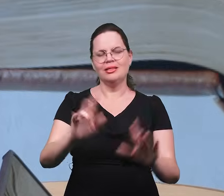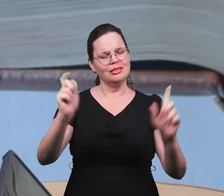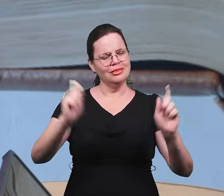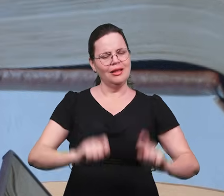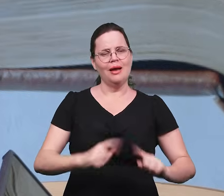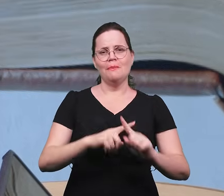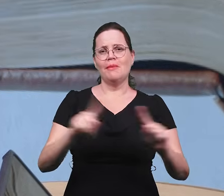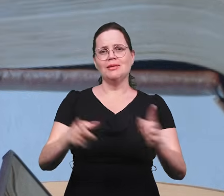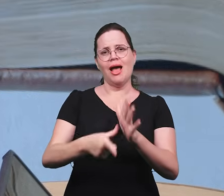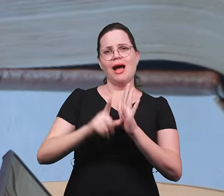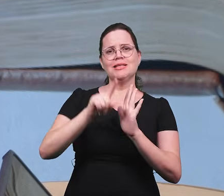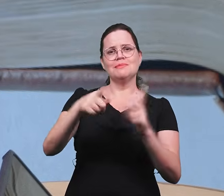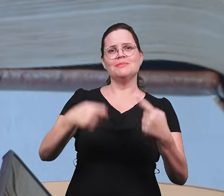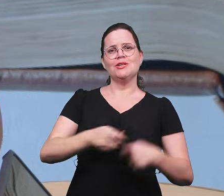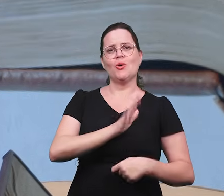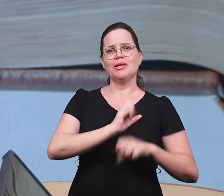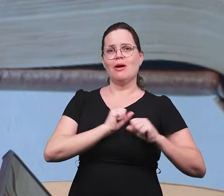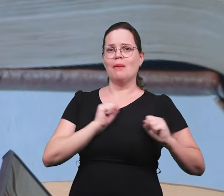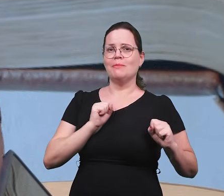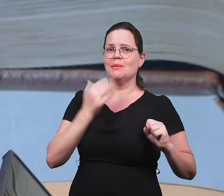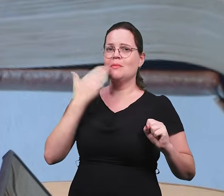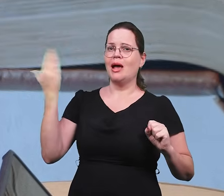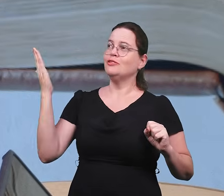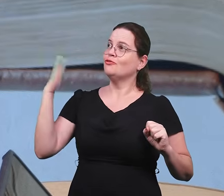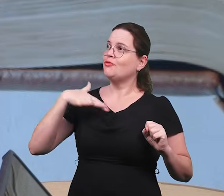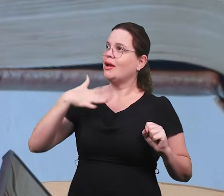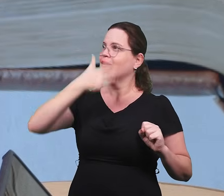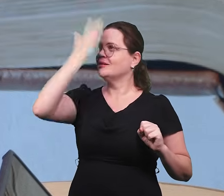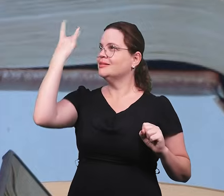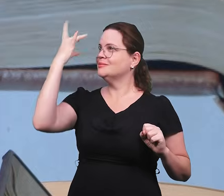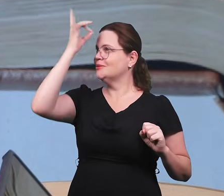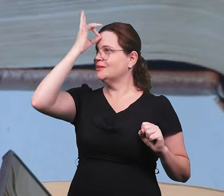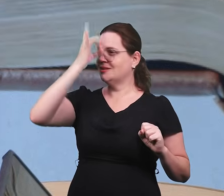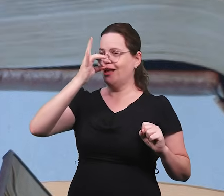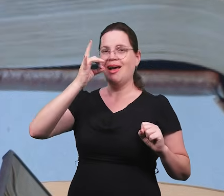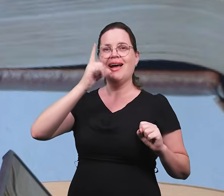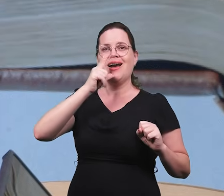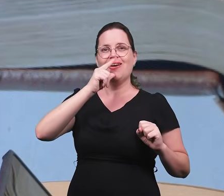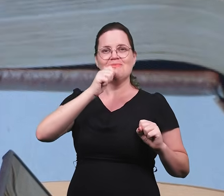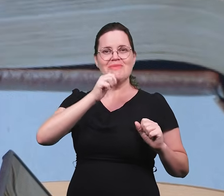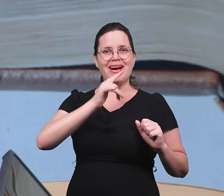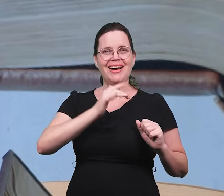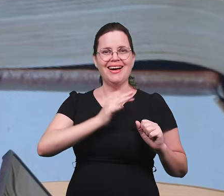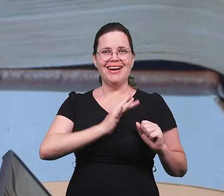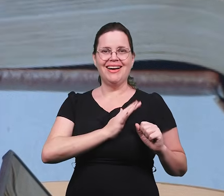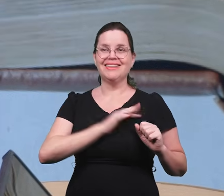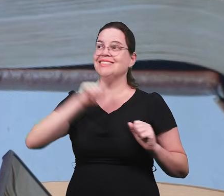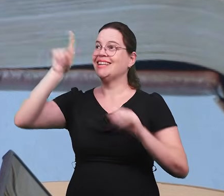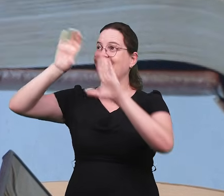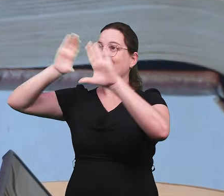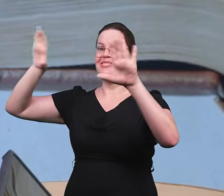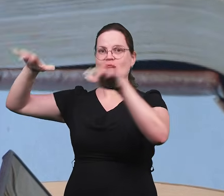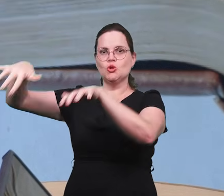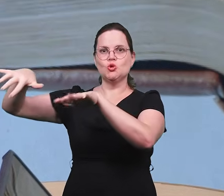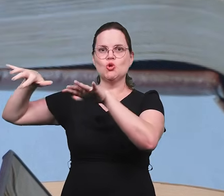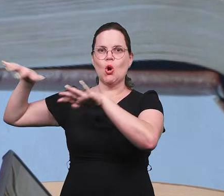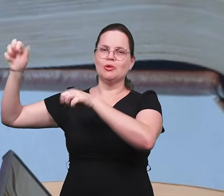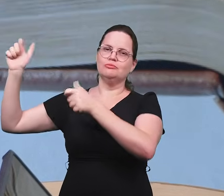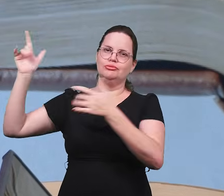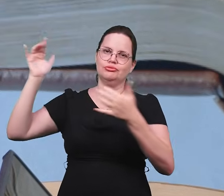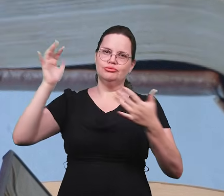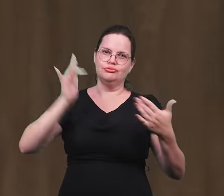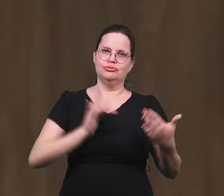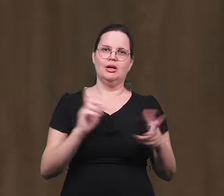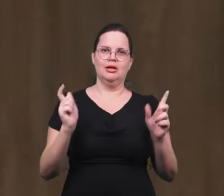você pedir. Abrir o seu coração e pedir que Ele tem essa água viva para você que sai do trono do Pai.